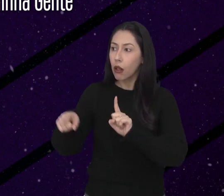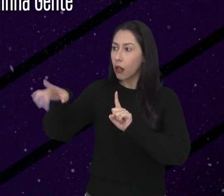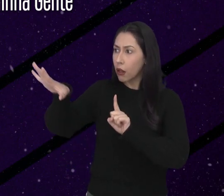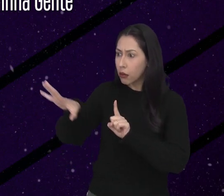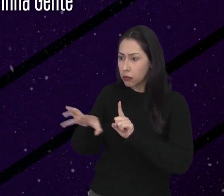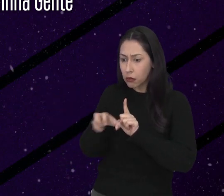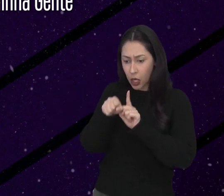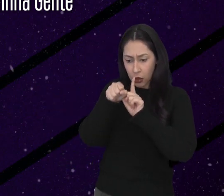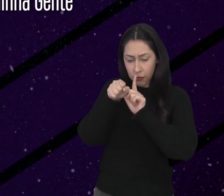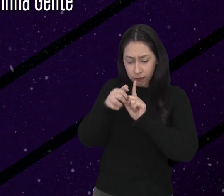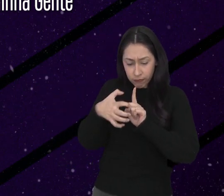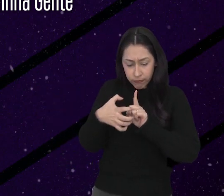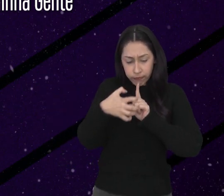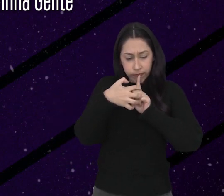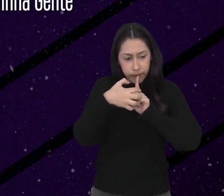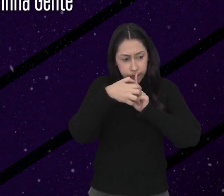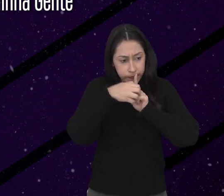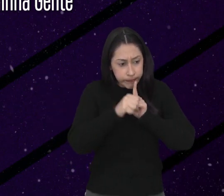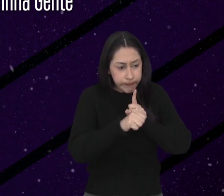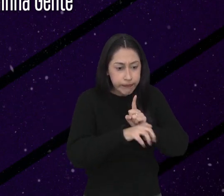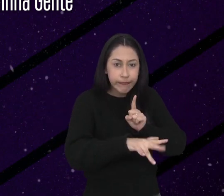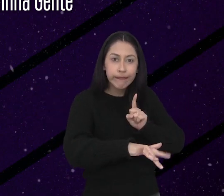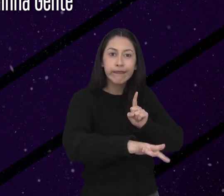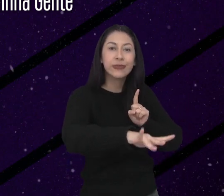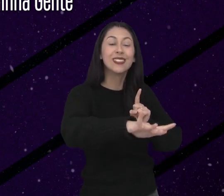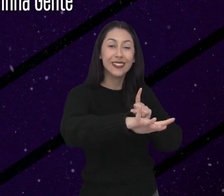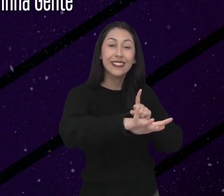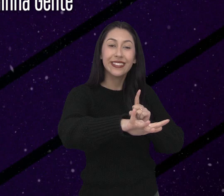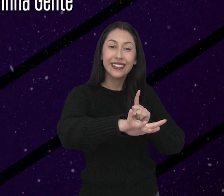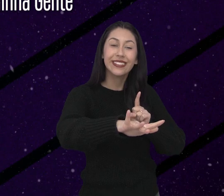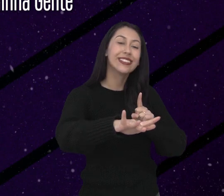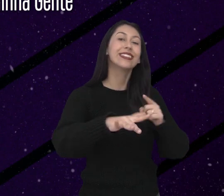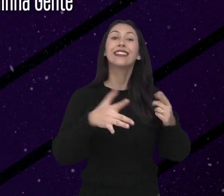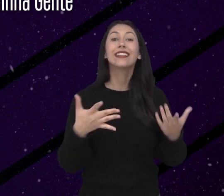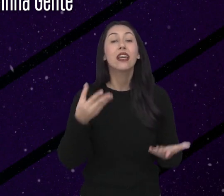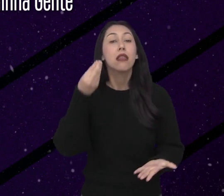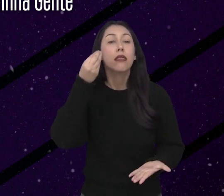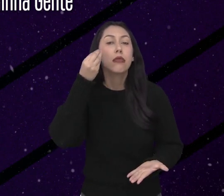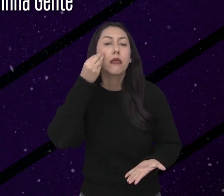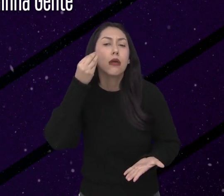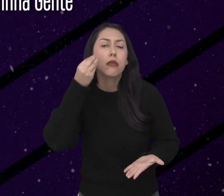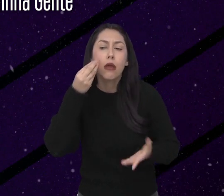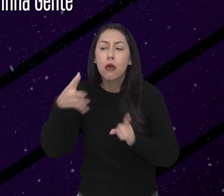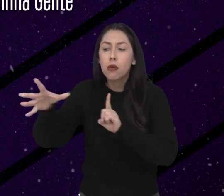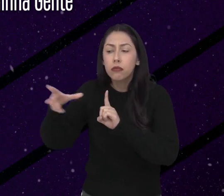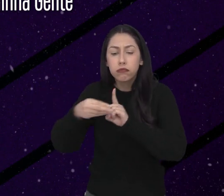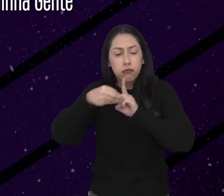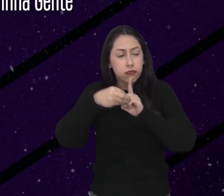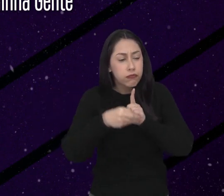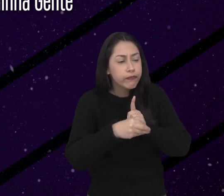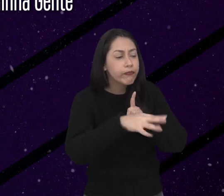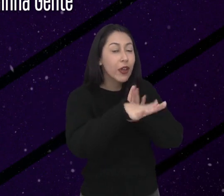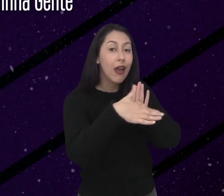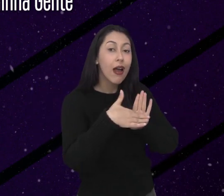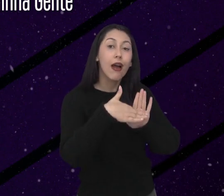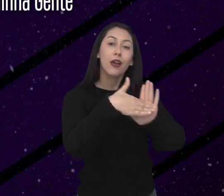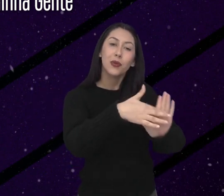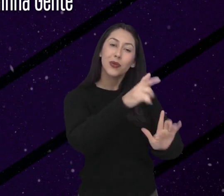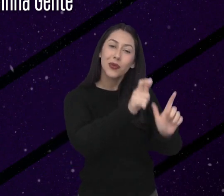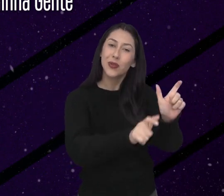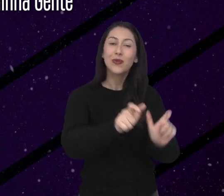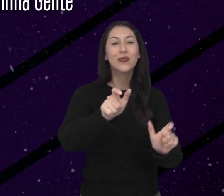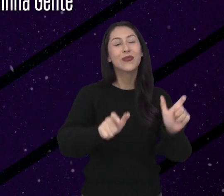transcreve e transmite o que precisa ser dito tentando fazer com que essa intermediação sirva para alguém ou